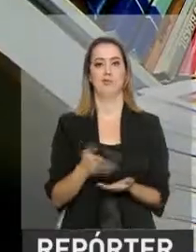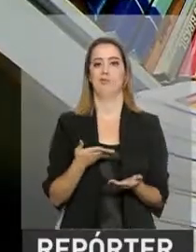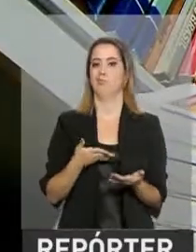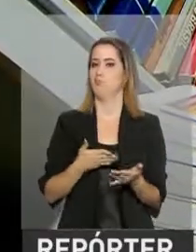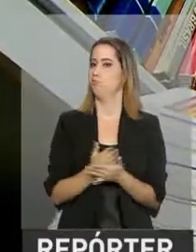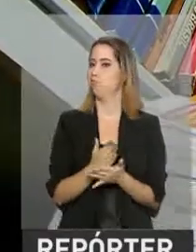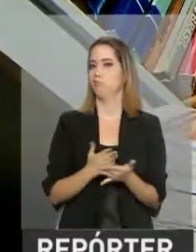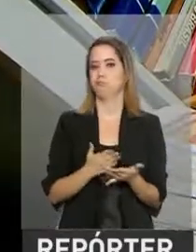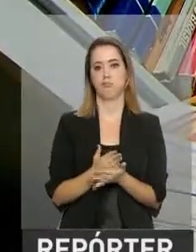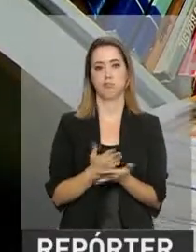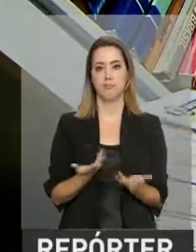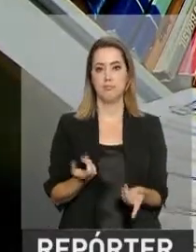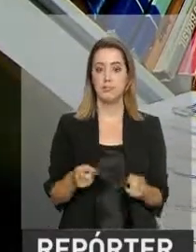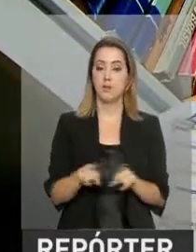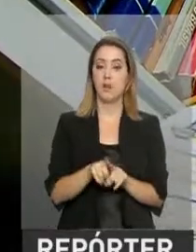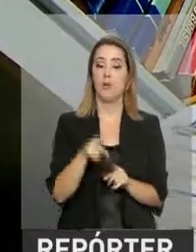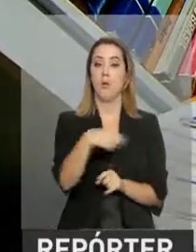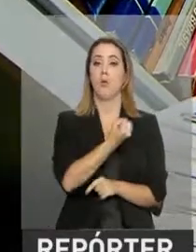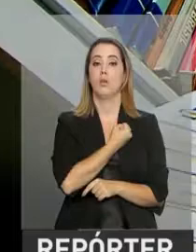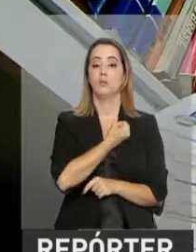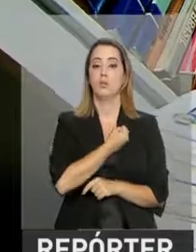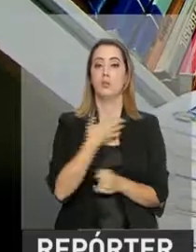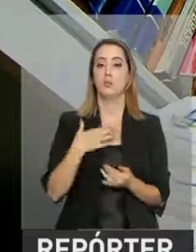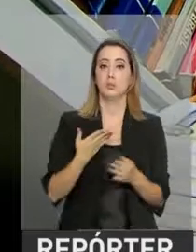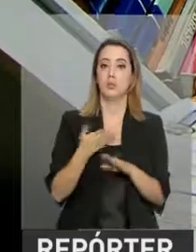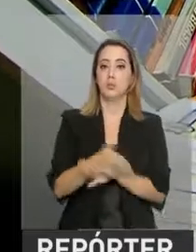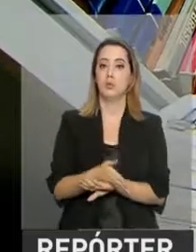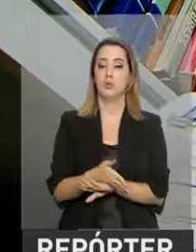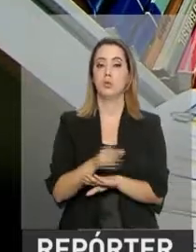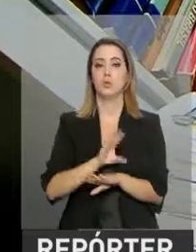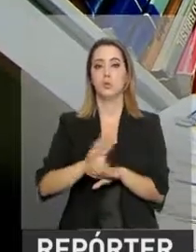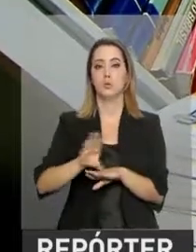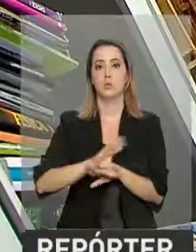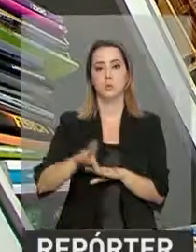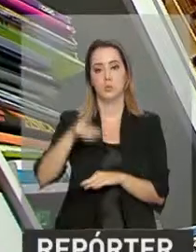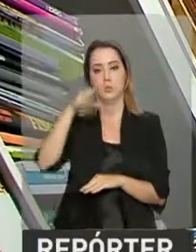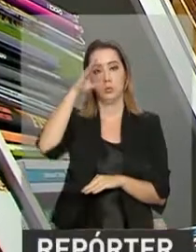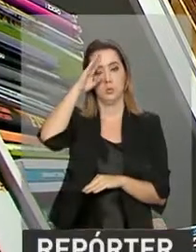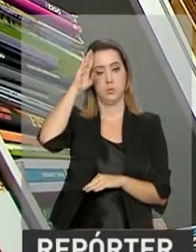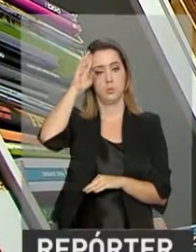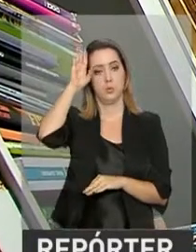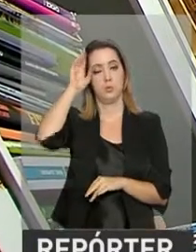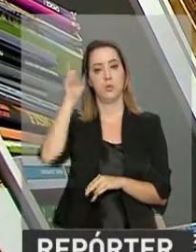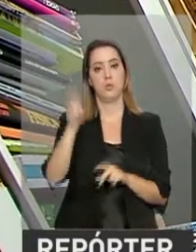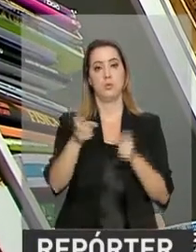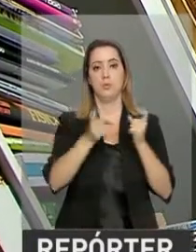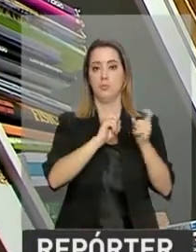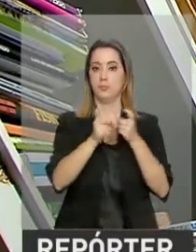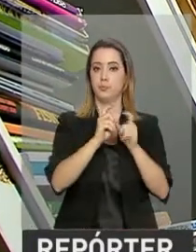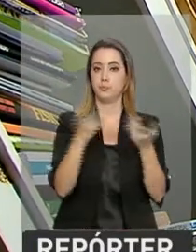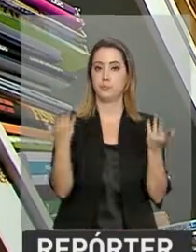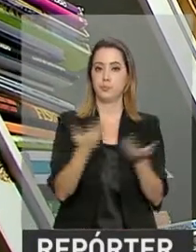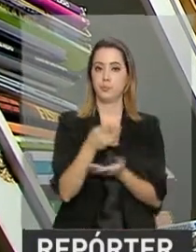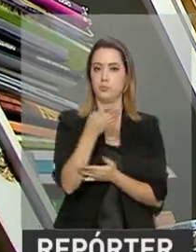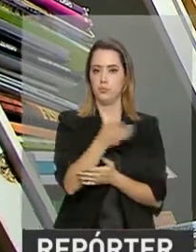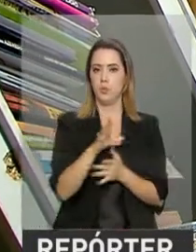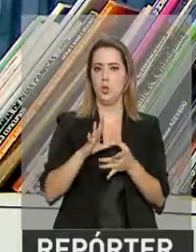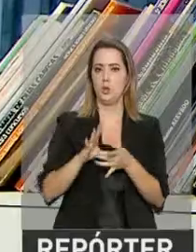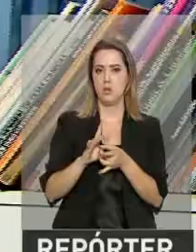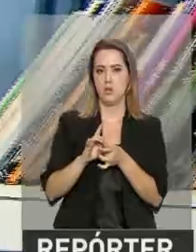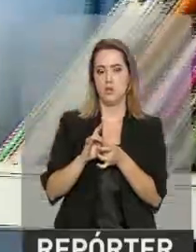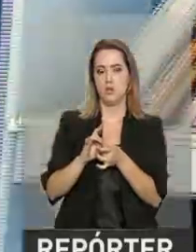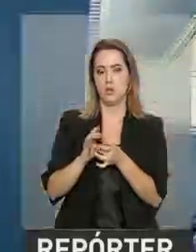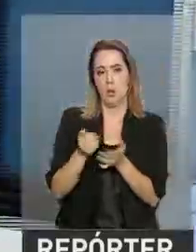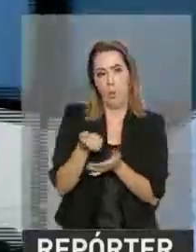com a nota do enem rafael conseguiu uma vaga no curso de administração hoje o brasiliense está no regime semiaberto